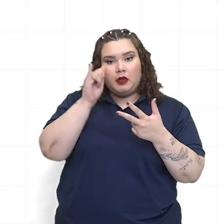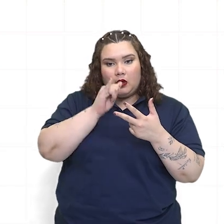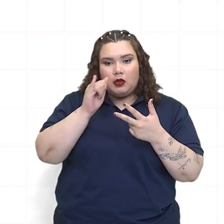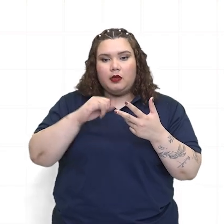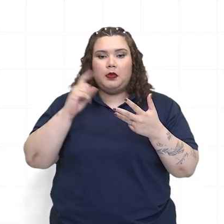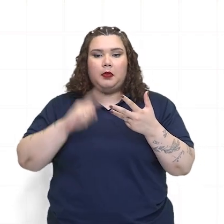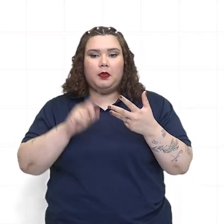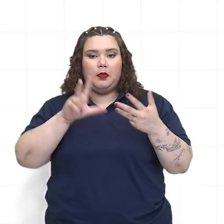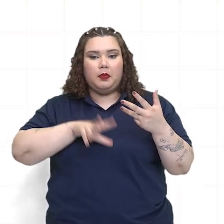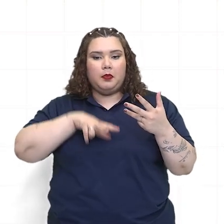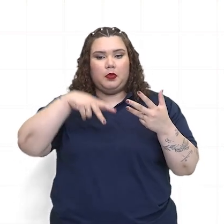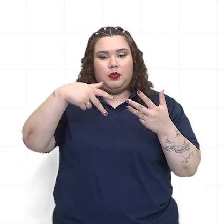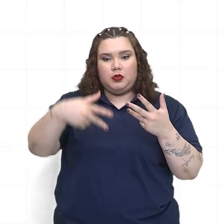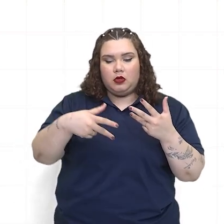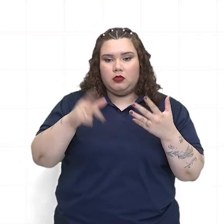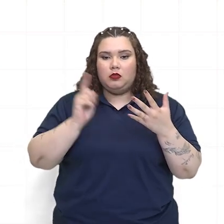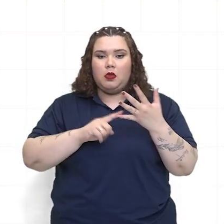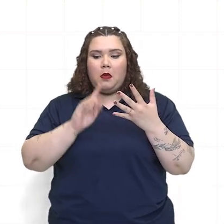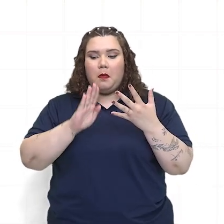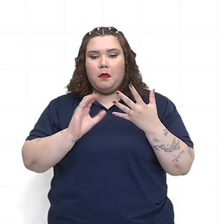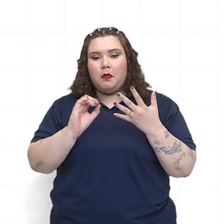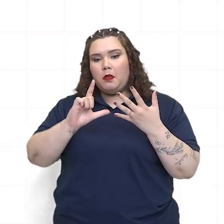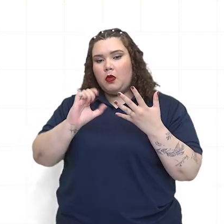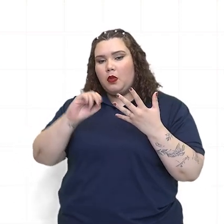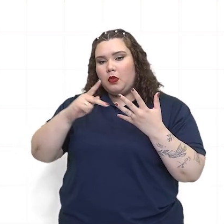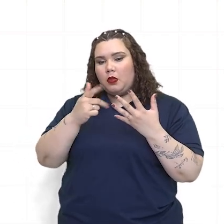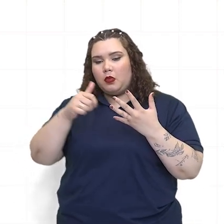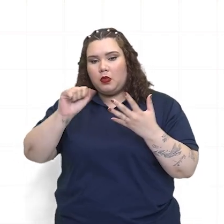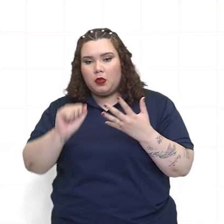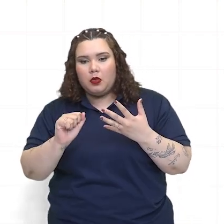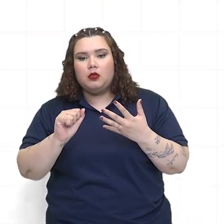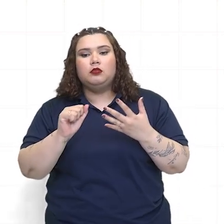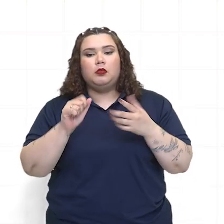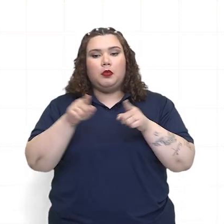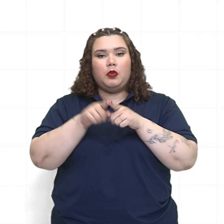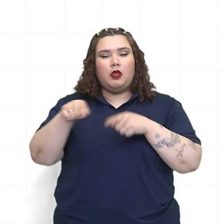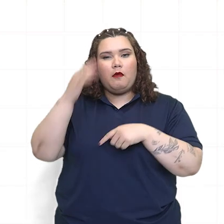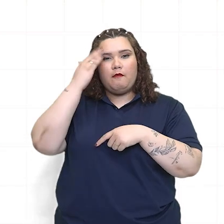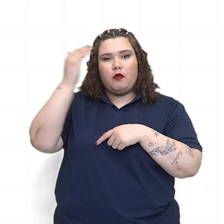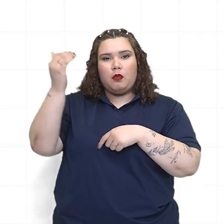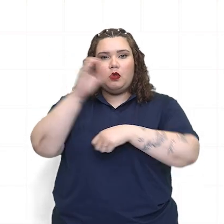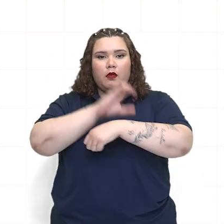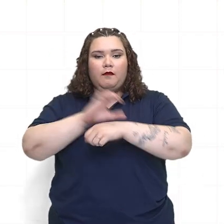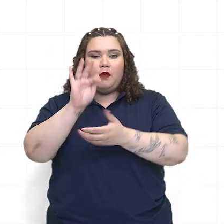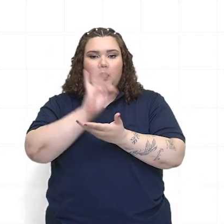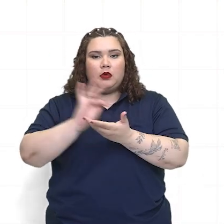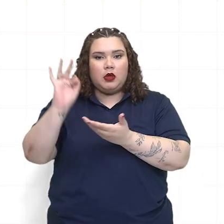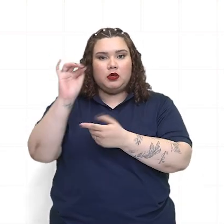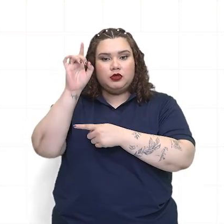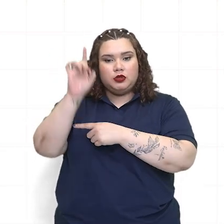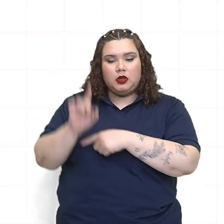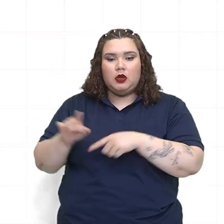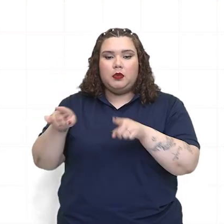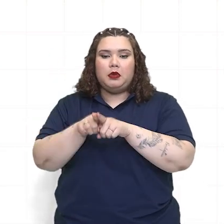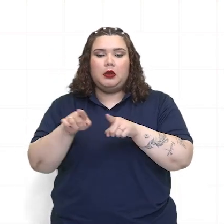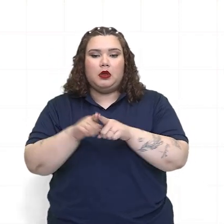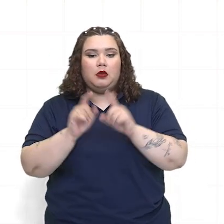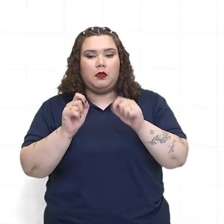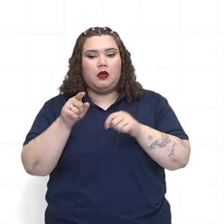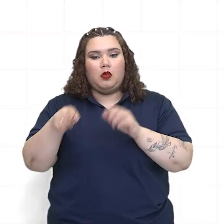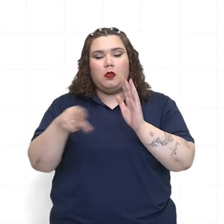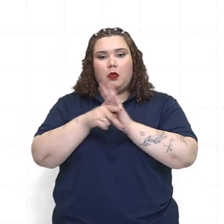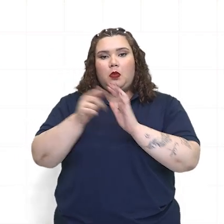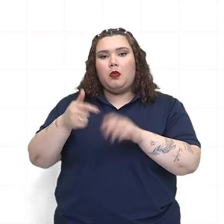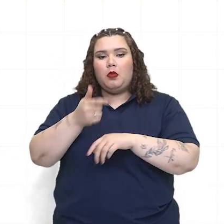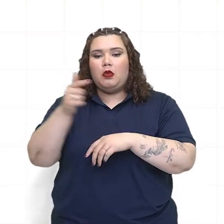Roma, Itália, Coimbra, em Portugal. Bolonha tornou-se famosa pelo curso de Direito, Paris pelo de